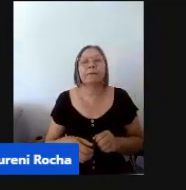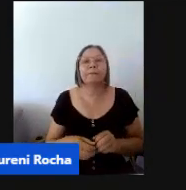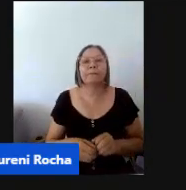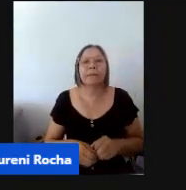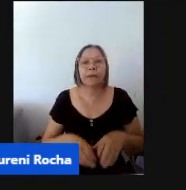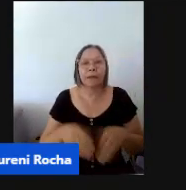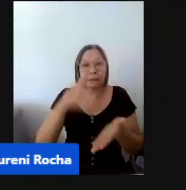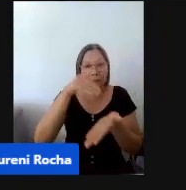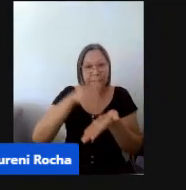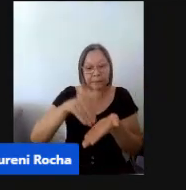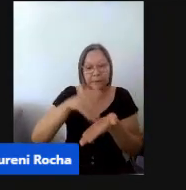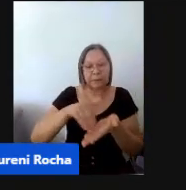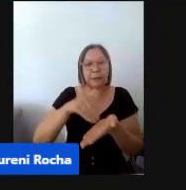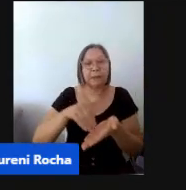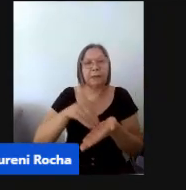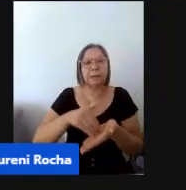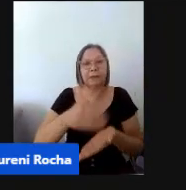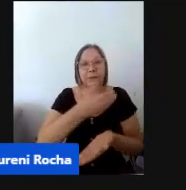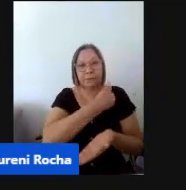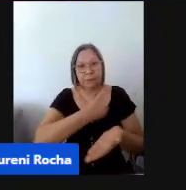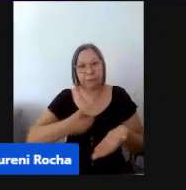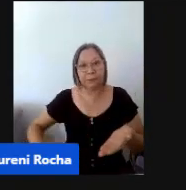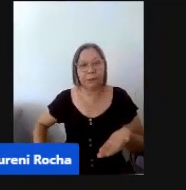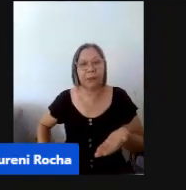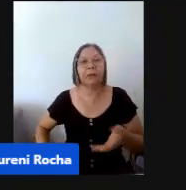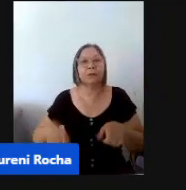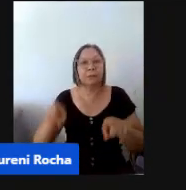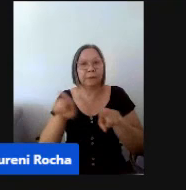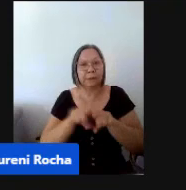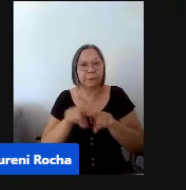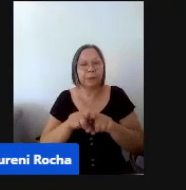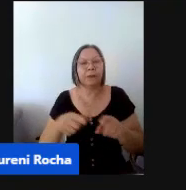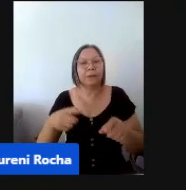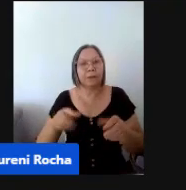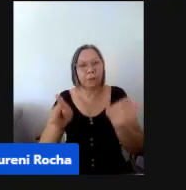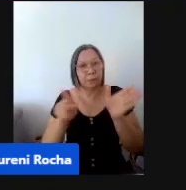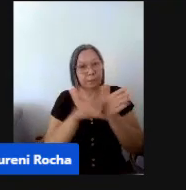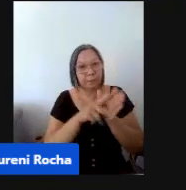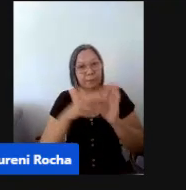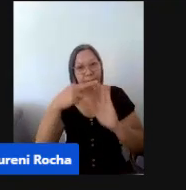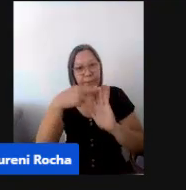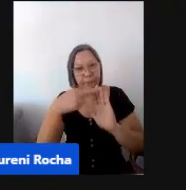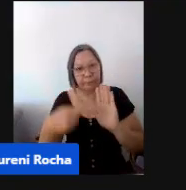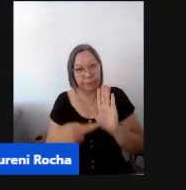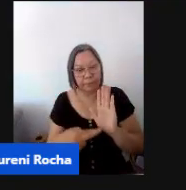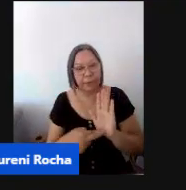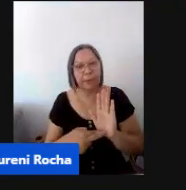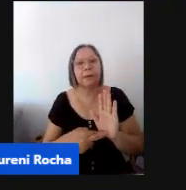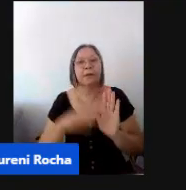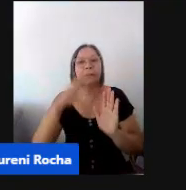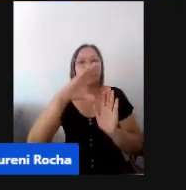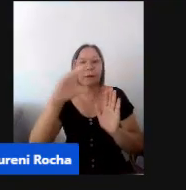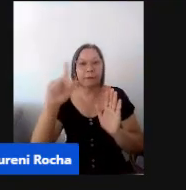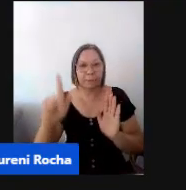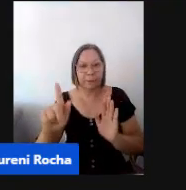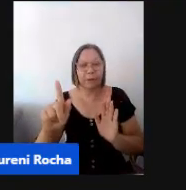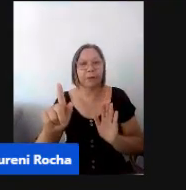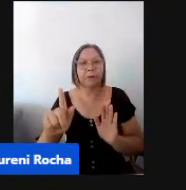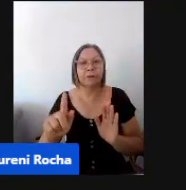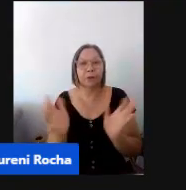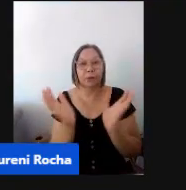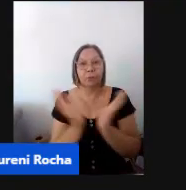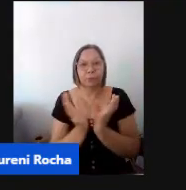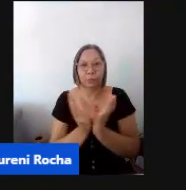Educação também tem as suas normativas, e em Campo Grande, especialmente, né, que é o público de professores que eu estou